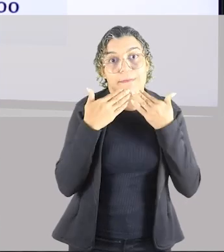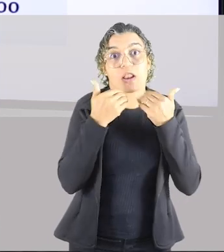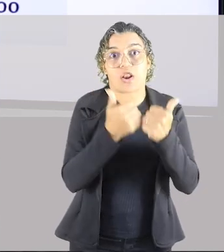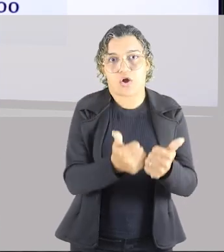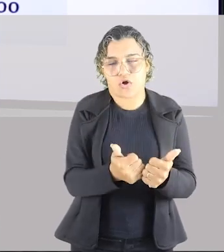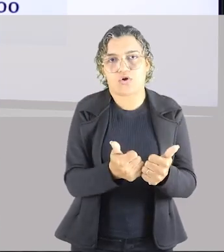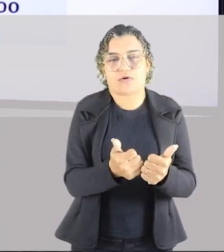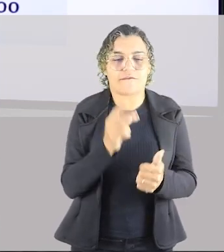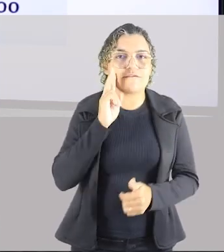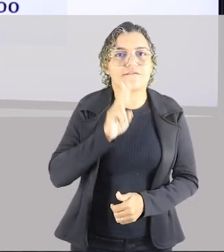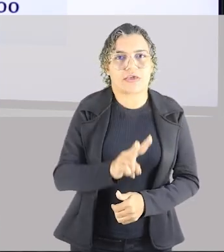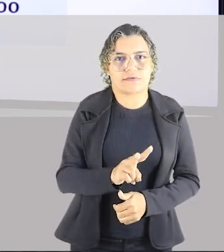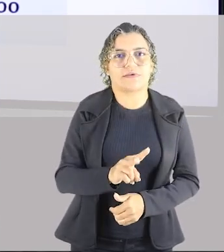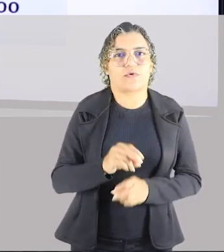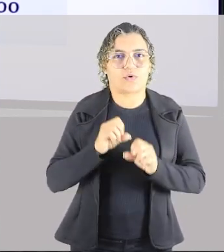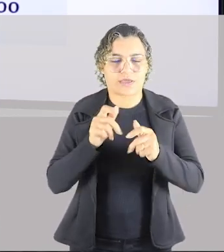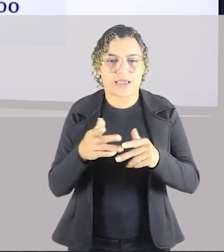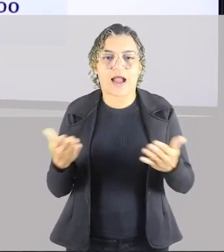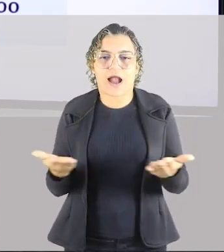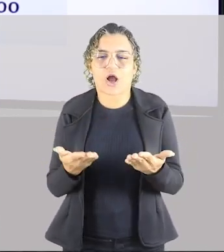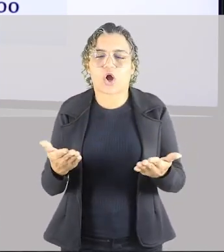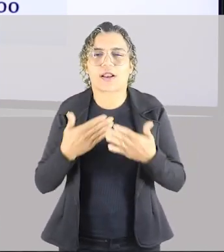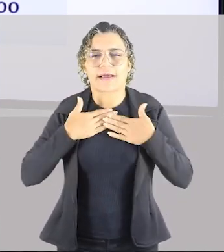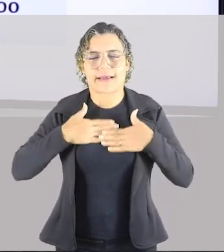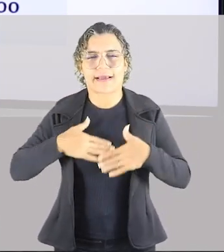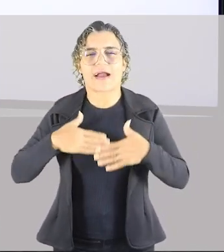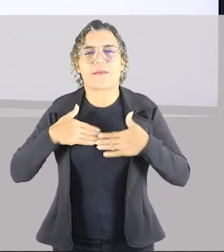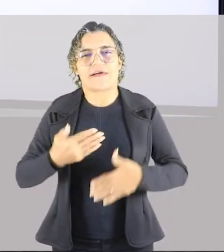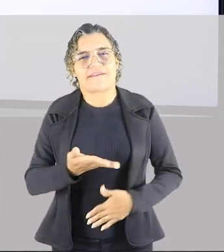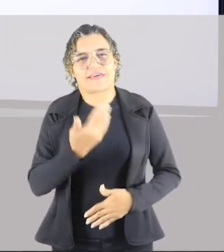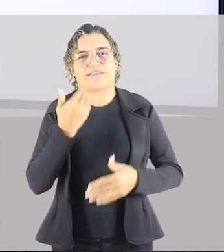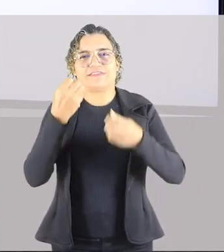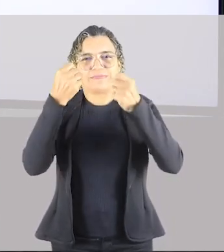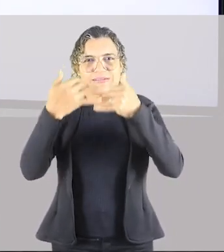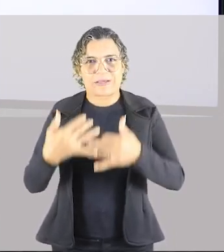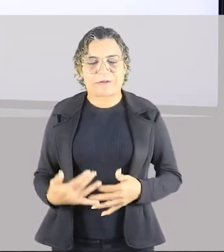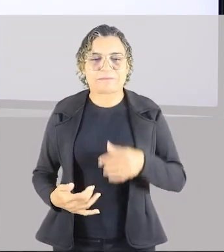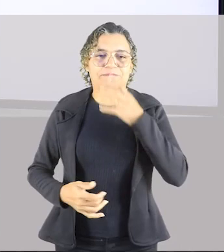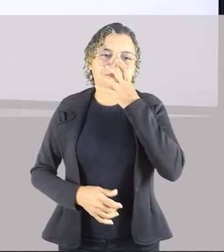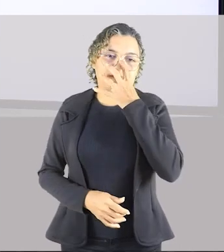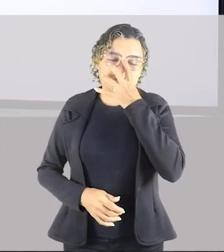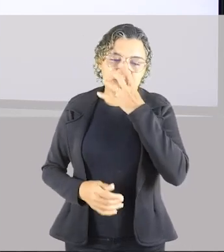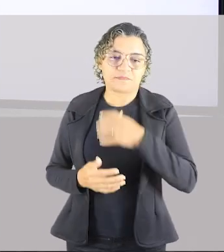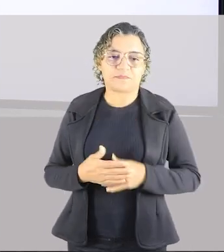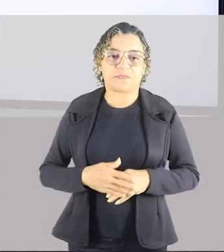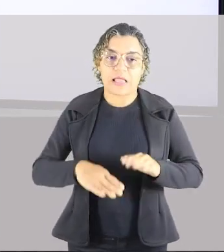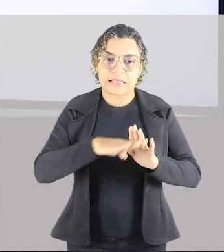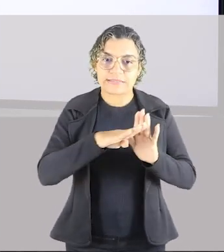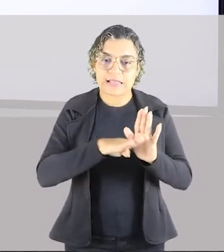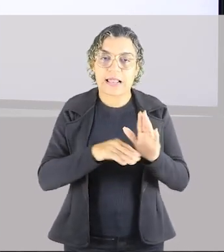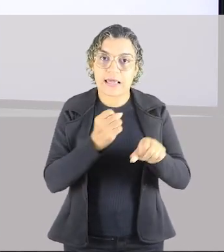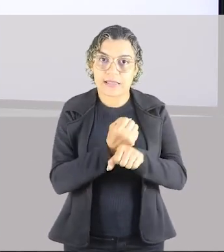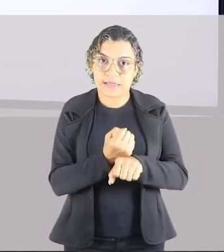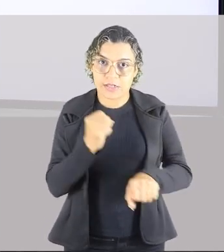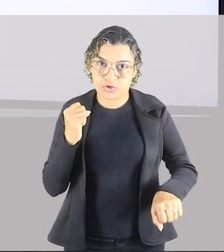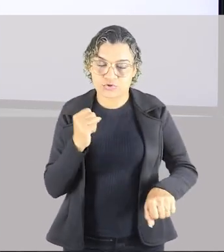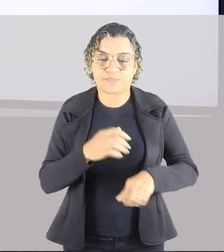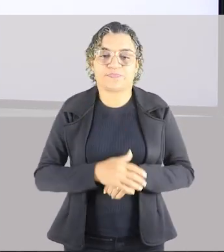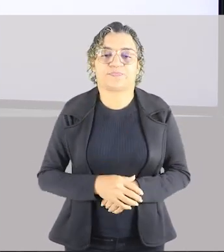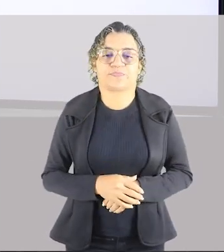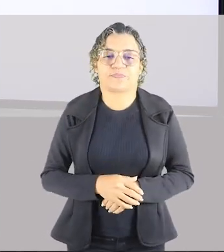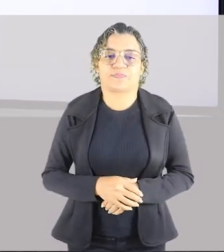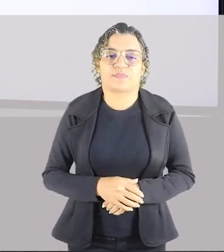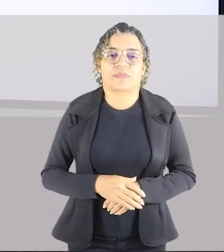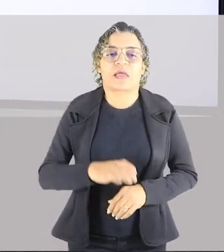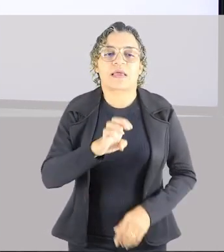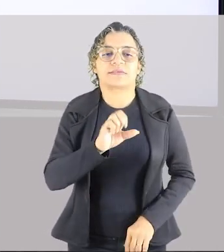Beleza? Vamos reforçar isso agora com calma. Vem comigo. Escala grande. Atenção, estudante. O que